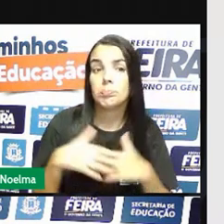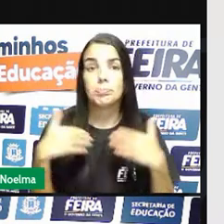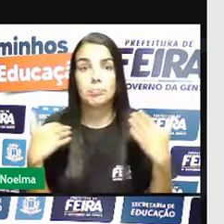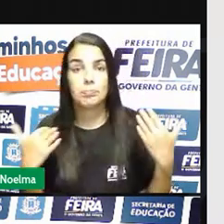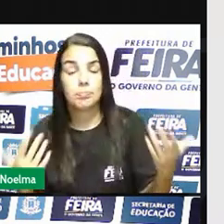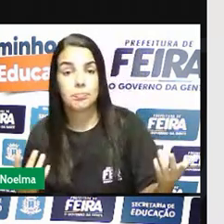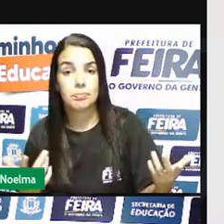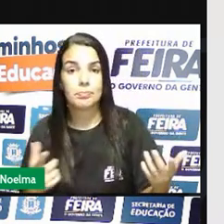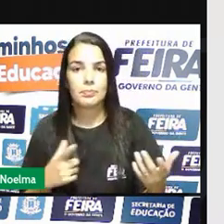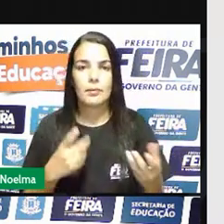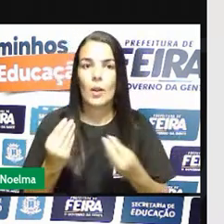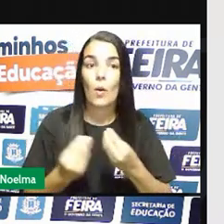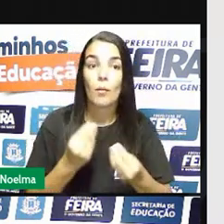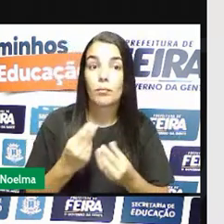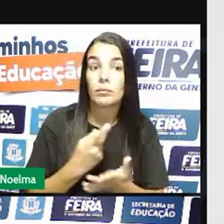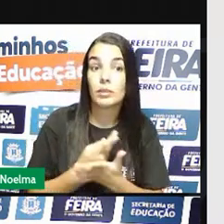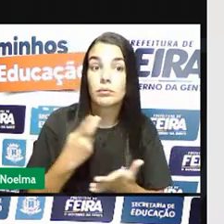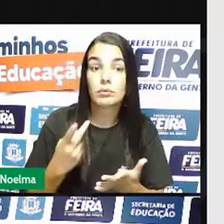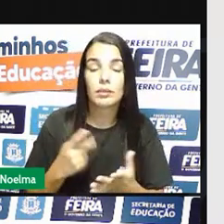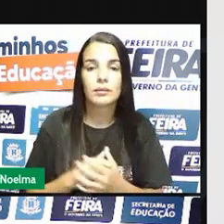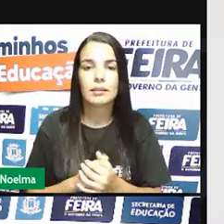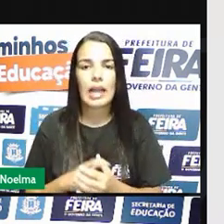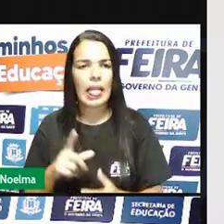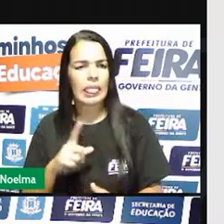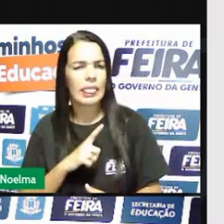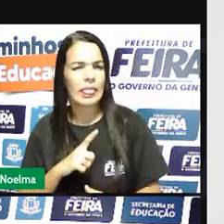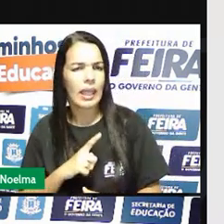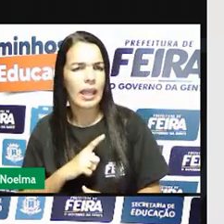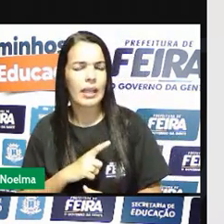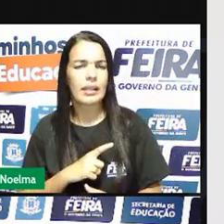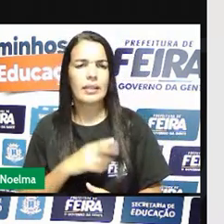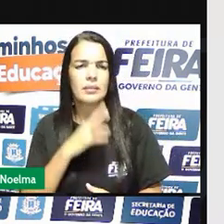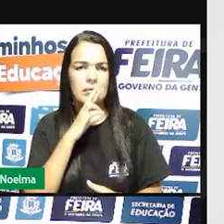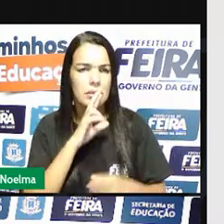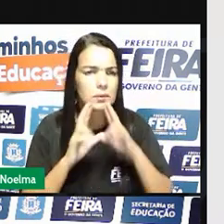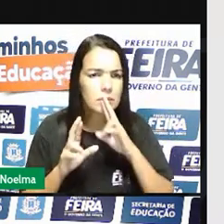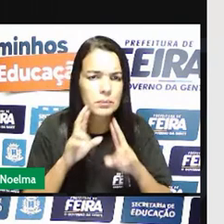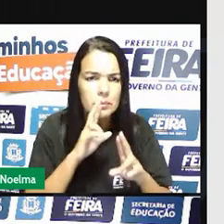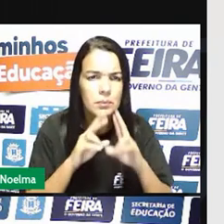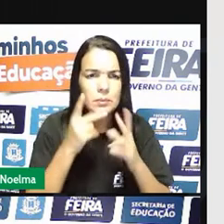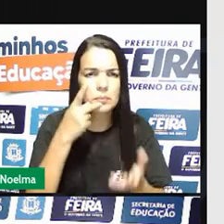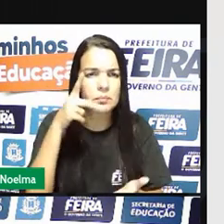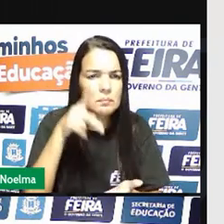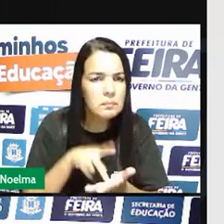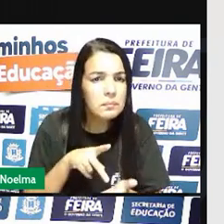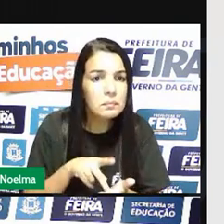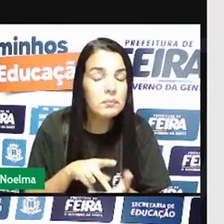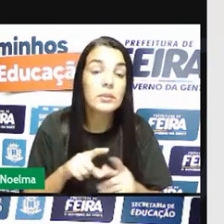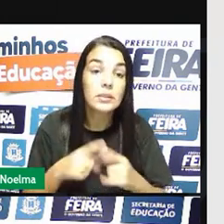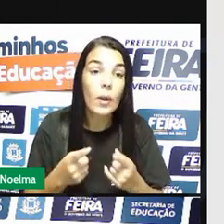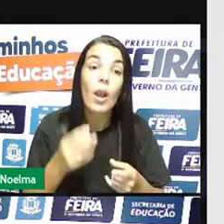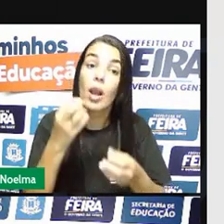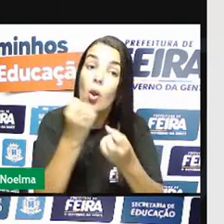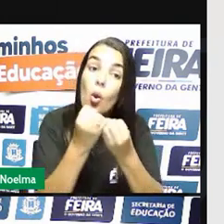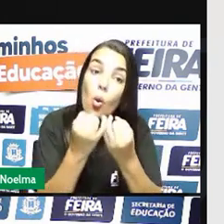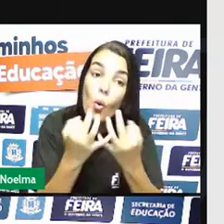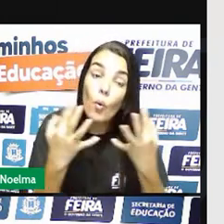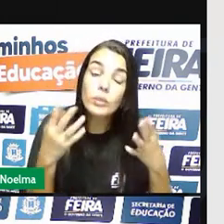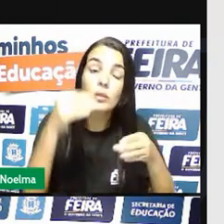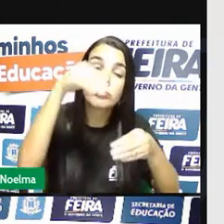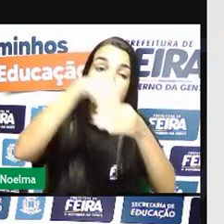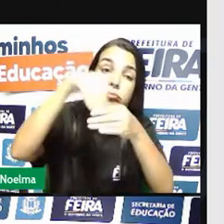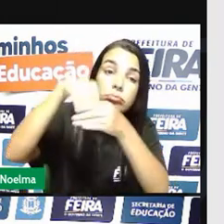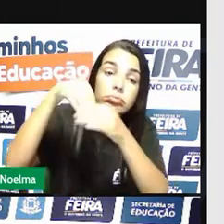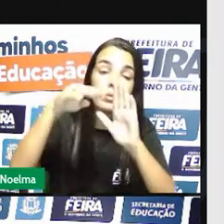Os efeitos dos problemas. Existe alguma solução? Isso é o que você vai colocar no desenvolvimento. E na